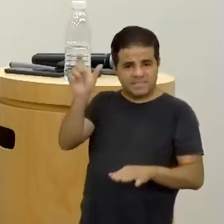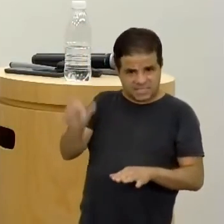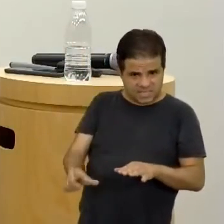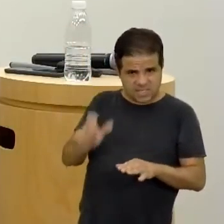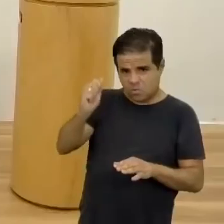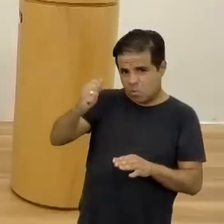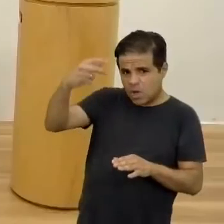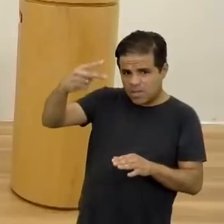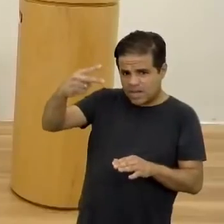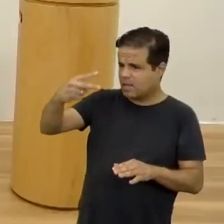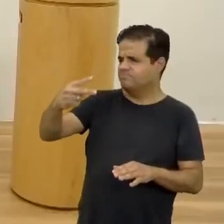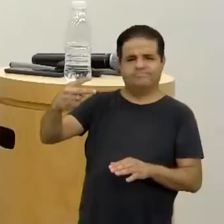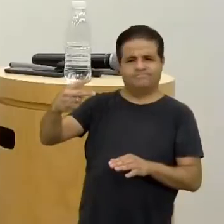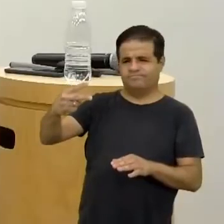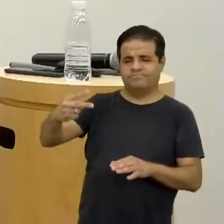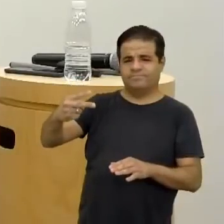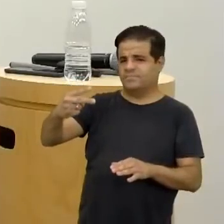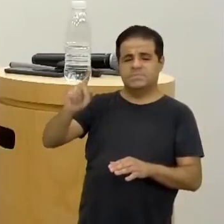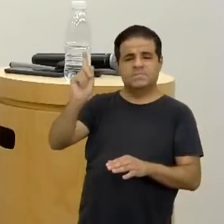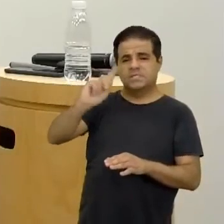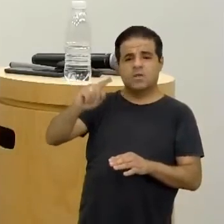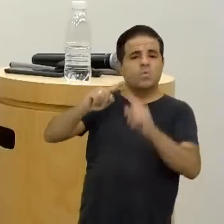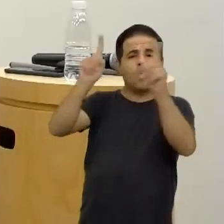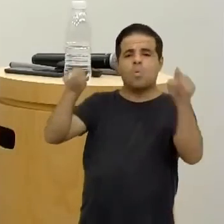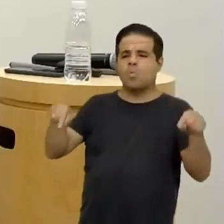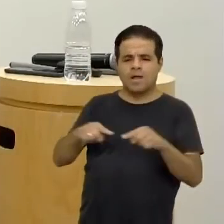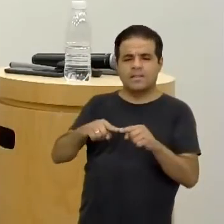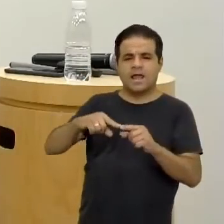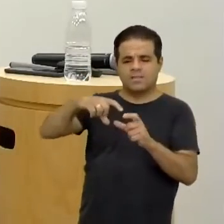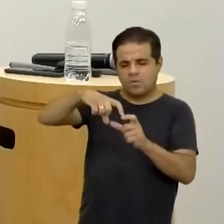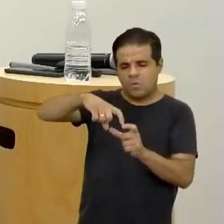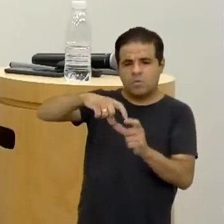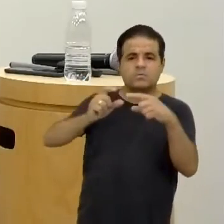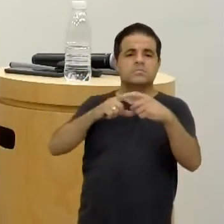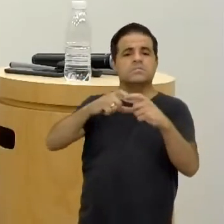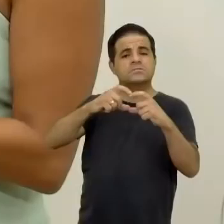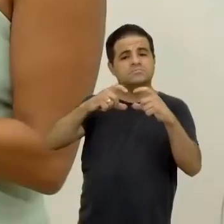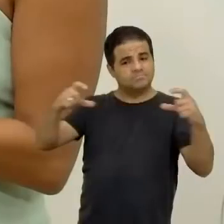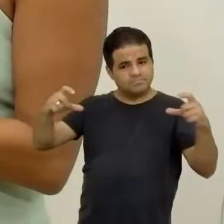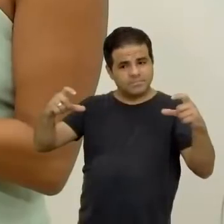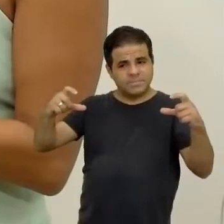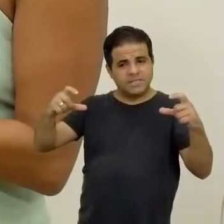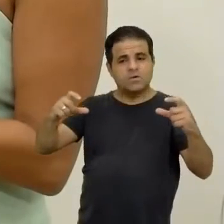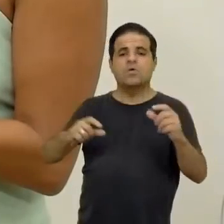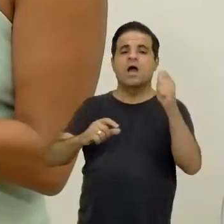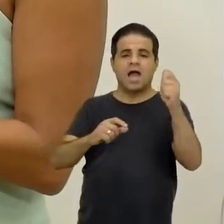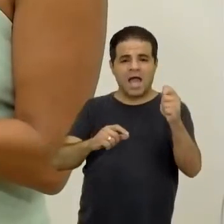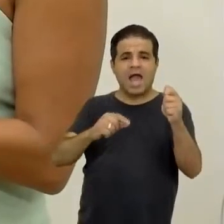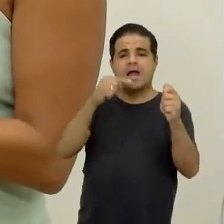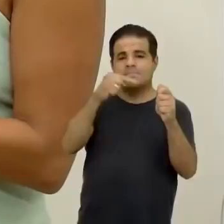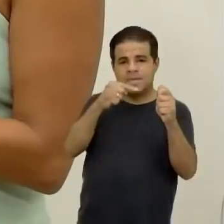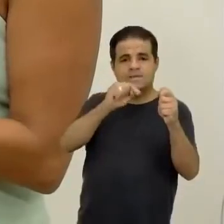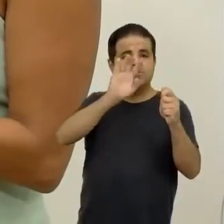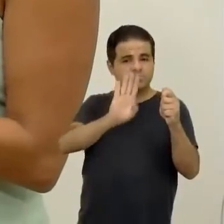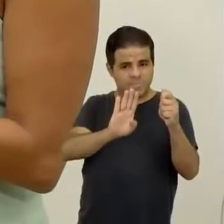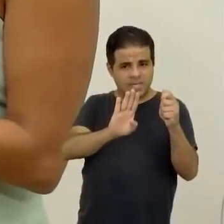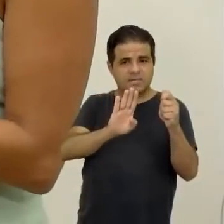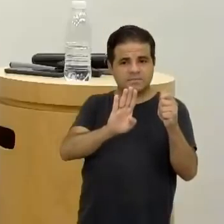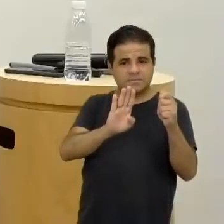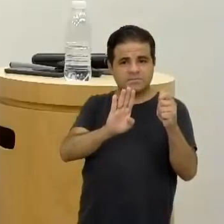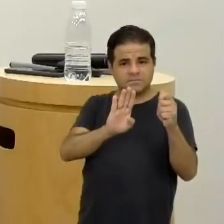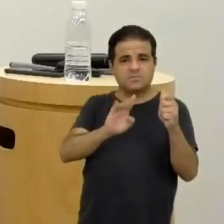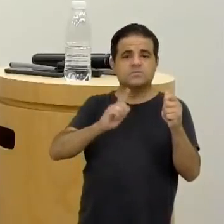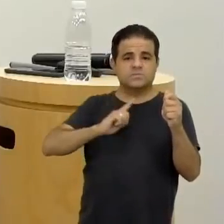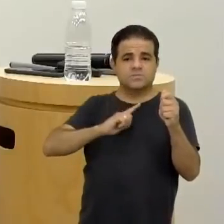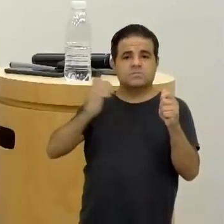é um quadrado Tá certo isso daqui é um retângulo ainda que tamanho que esse retângulo ele vai ficar sem a menos B porque